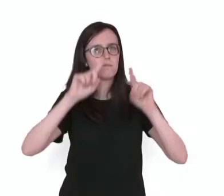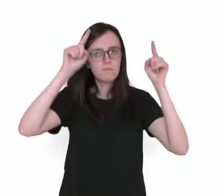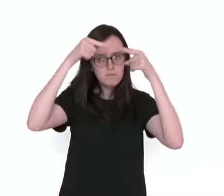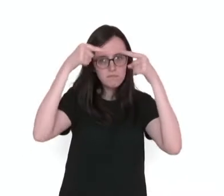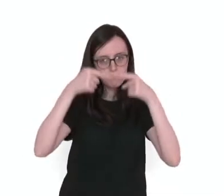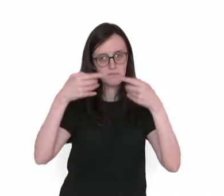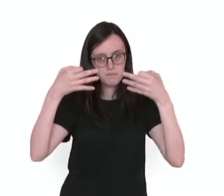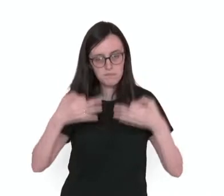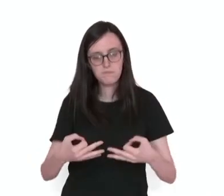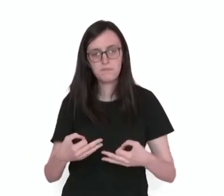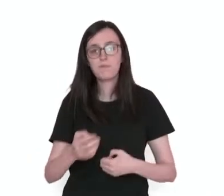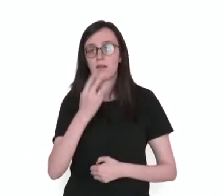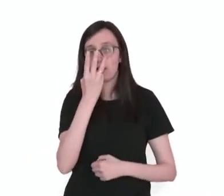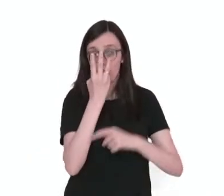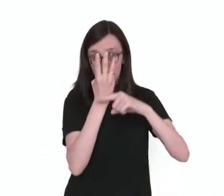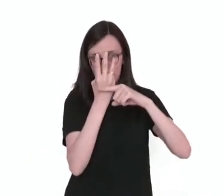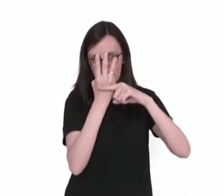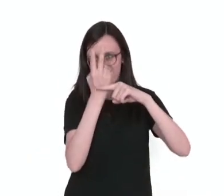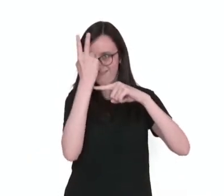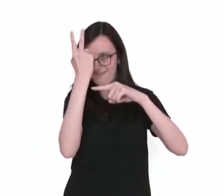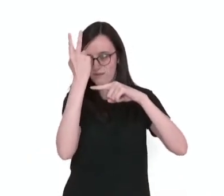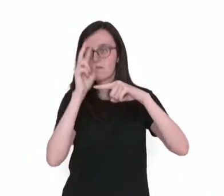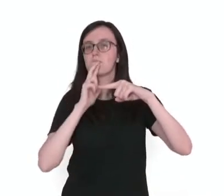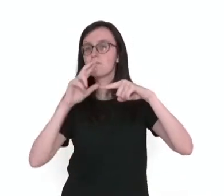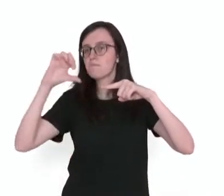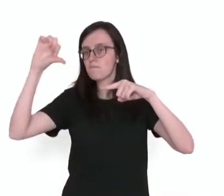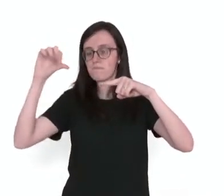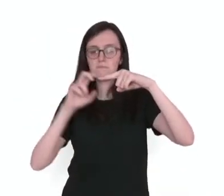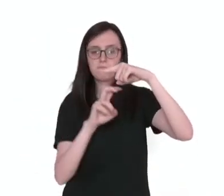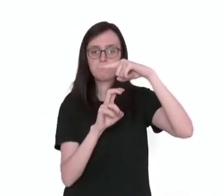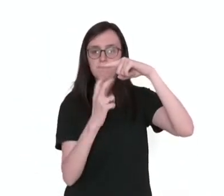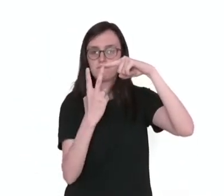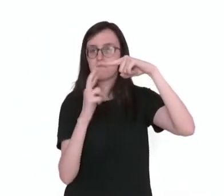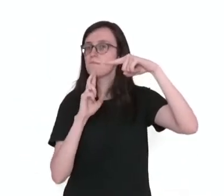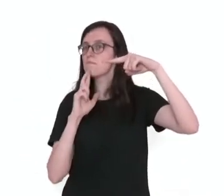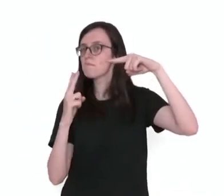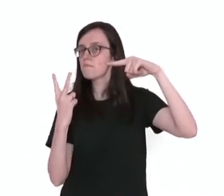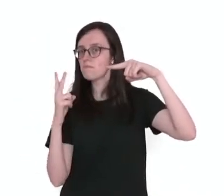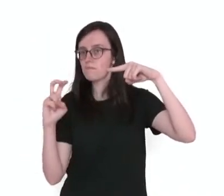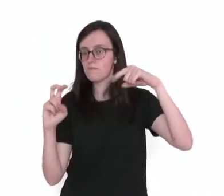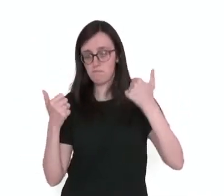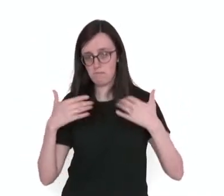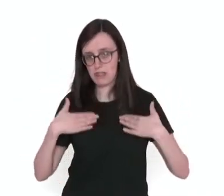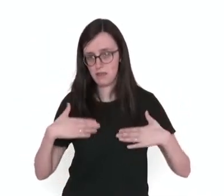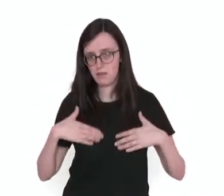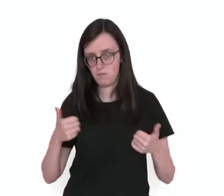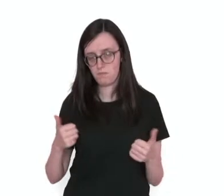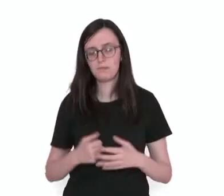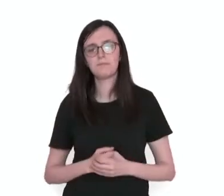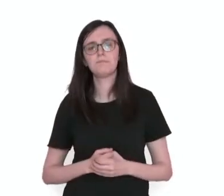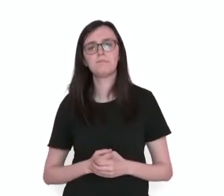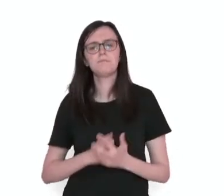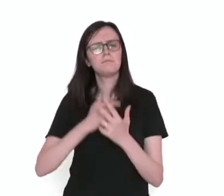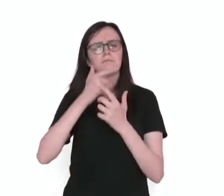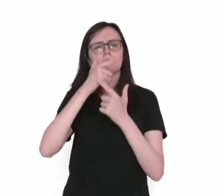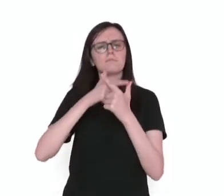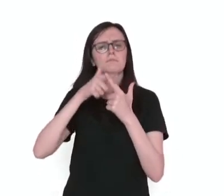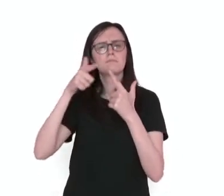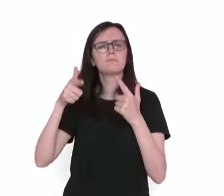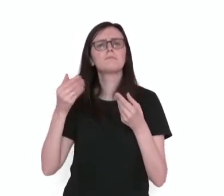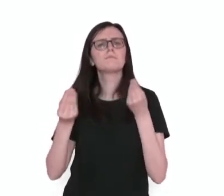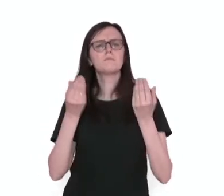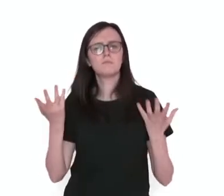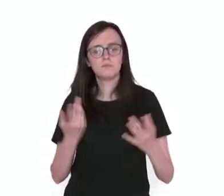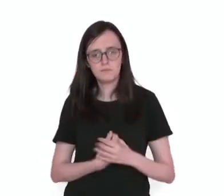valores. 3 ao quadrado, 9, 5 ao quadrado, 25. Tranquilo. E a raiz? Da mesma